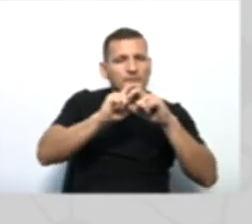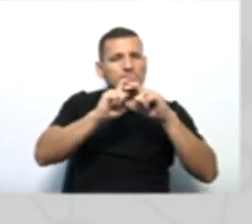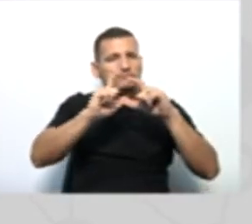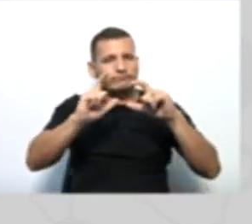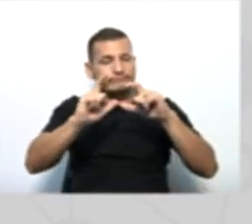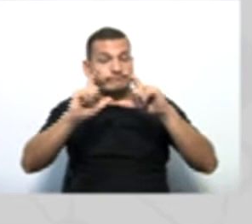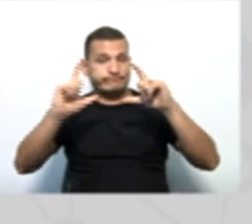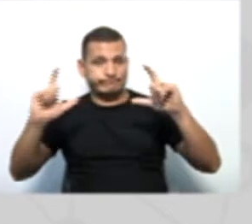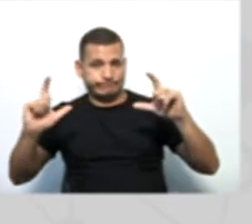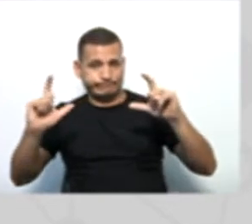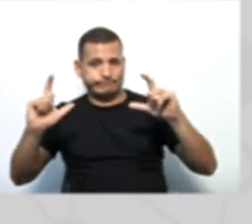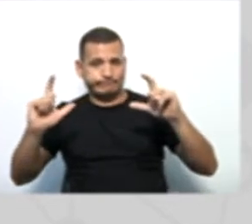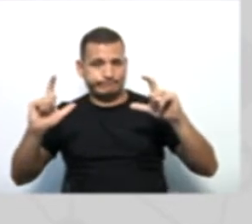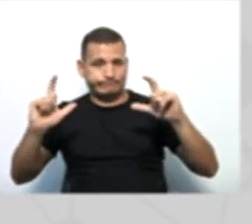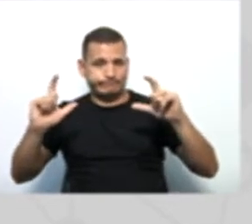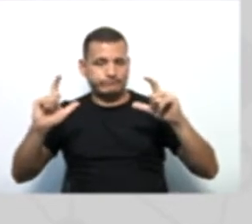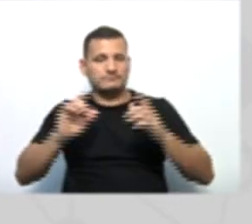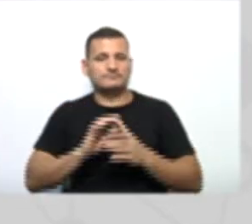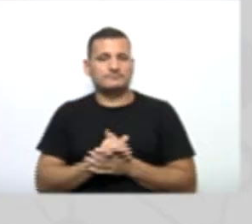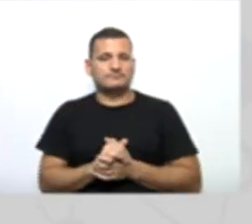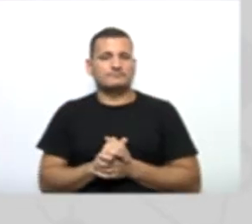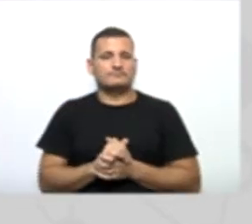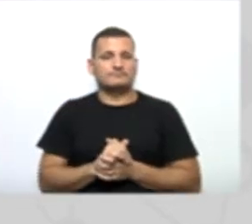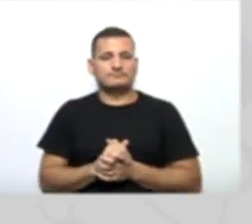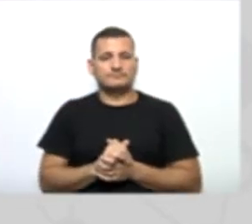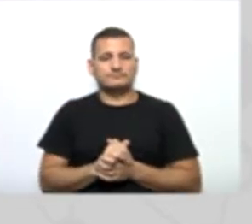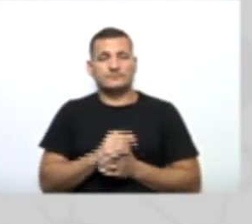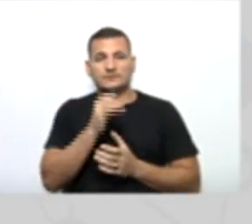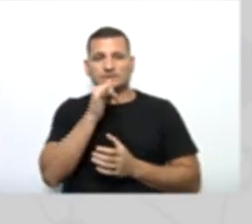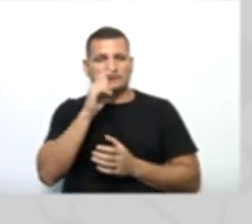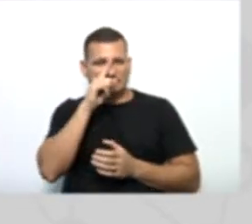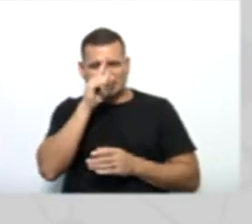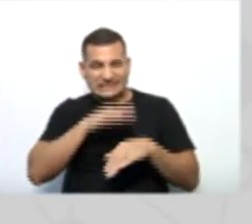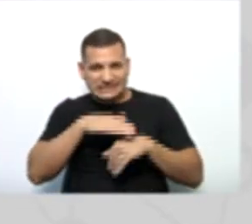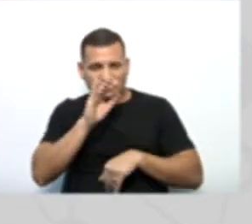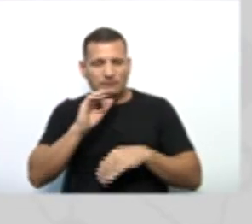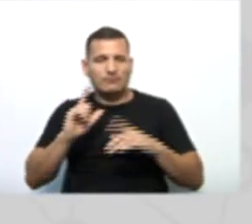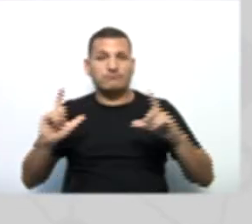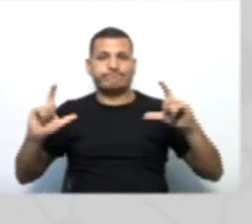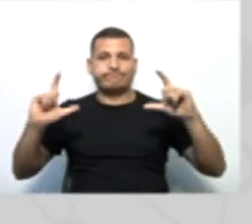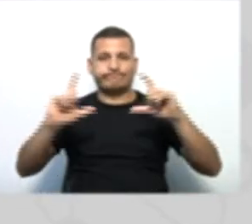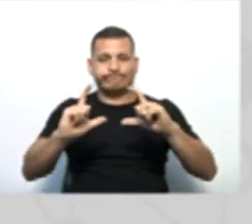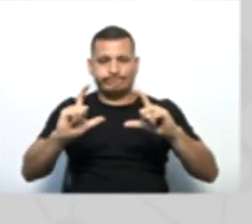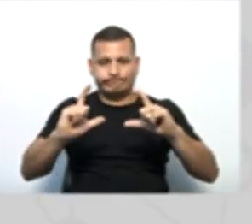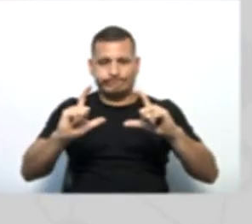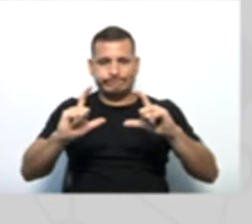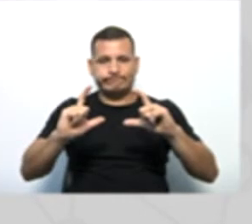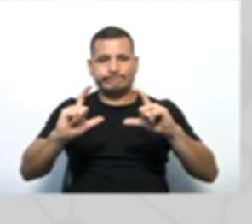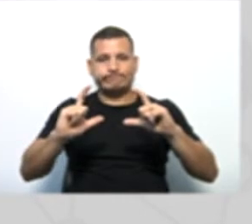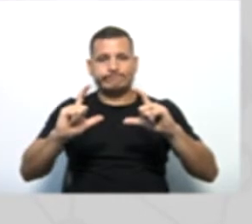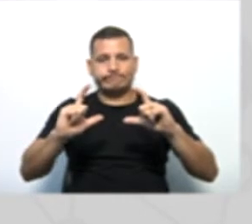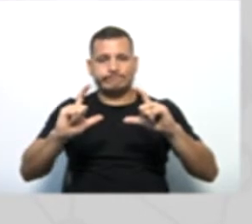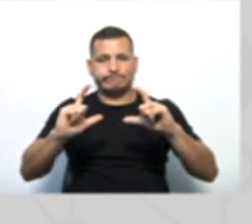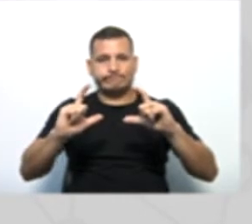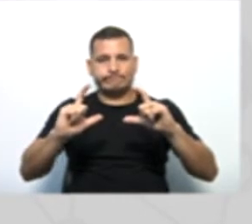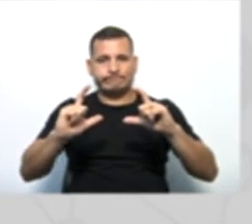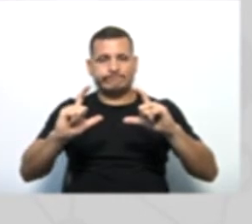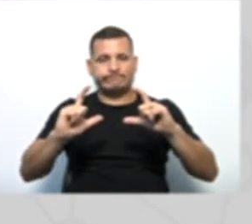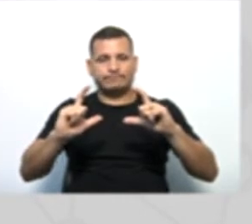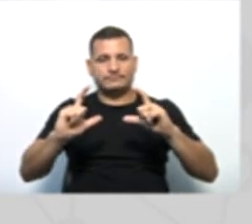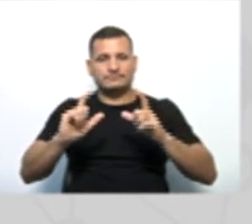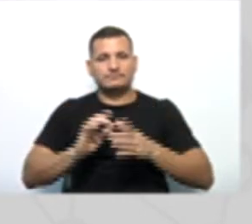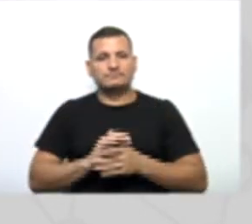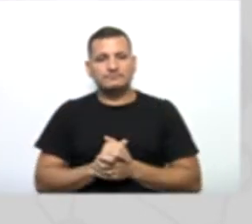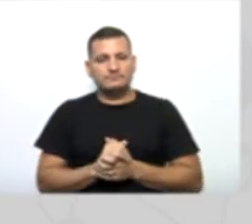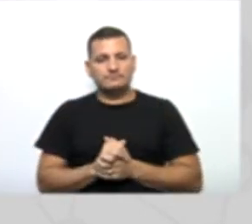naquele local. Risco químico elevado, bolinha grande, tá vendo aqui o exemplo do vermelho? Risco químico elevado, bolinha grande. Tá